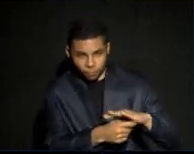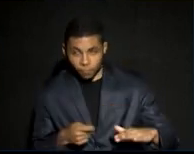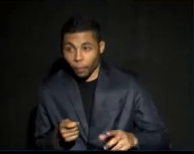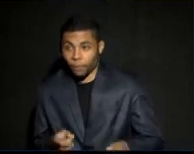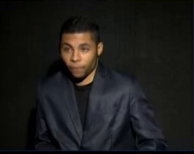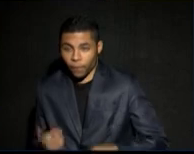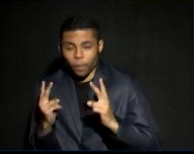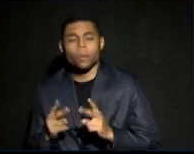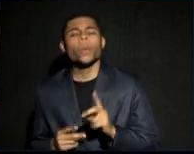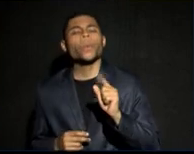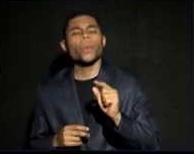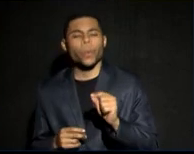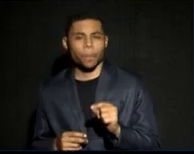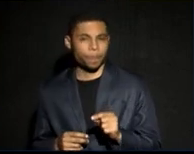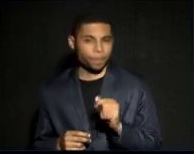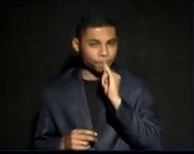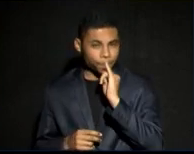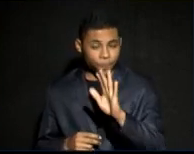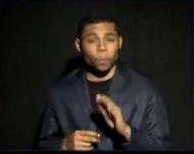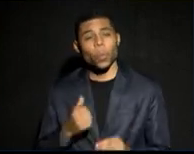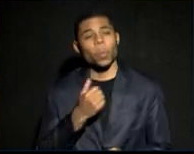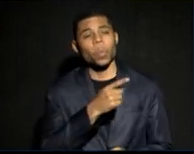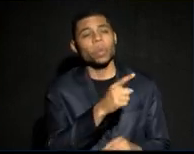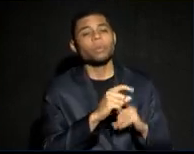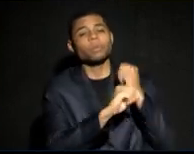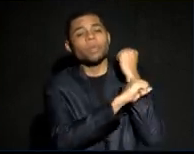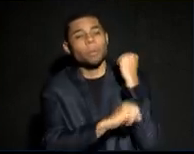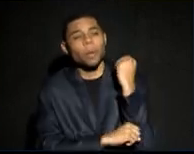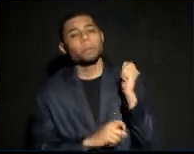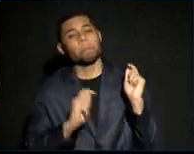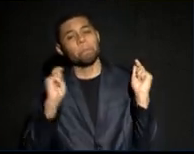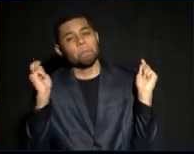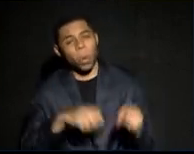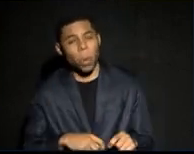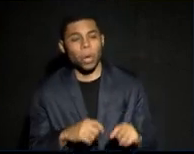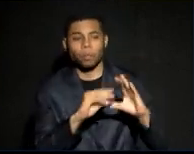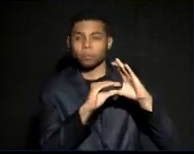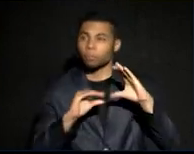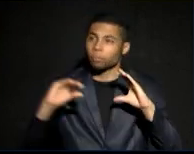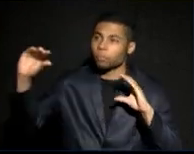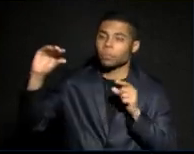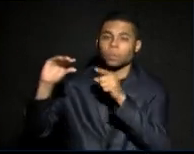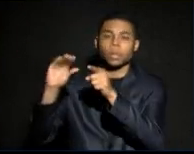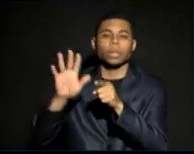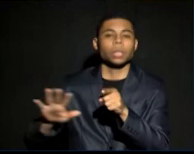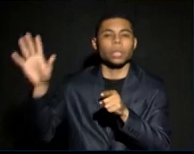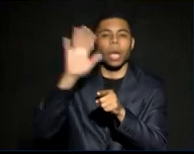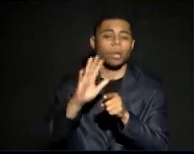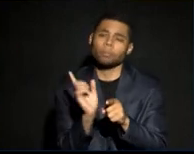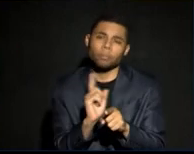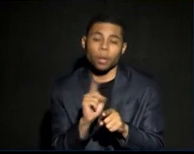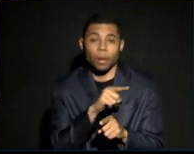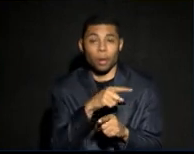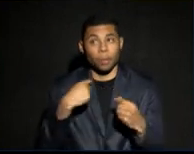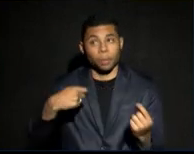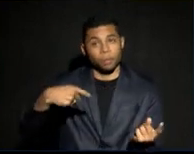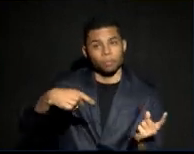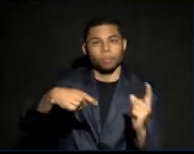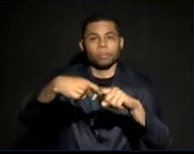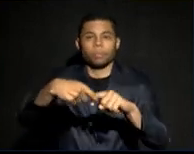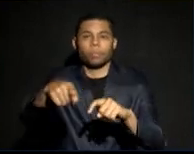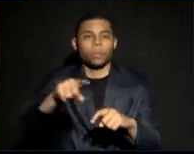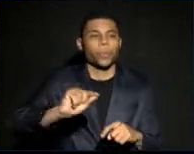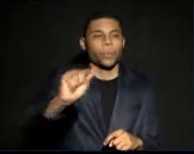ela não tá ligada à a conta Sabesp pode porventura dá para o caixa do Estado ela tem que estar ligada ao consumidor da